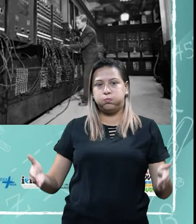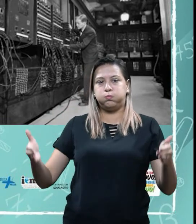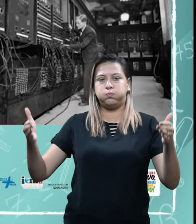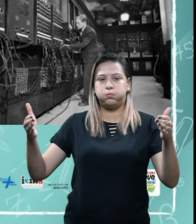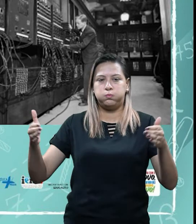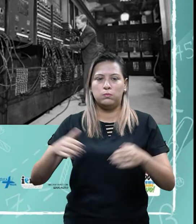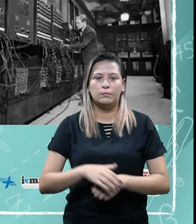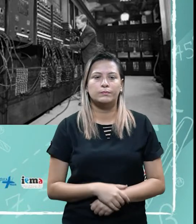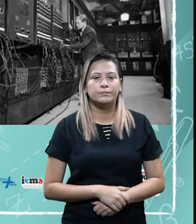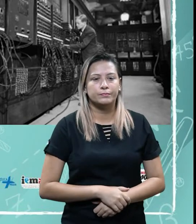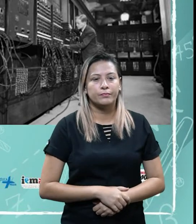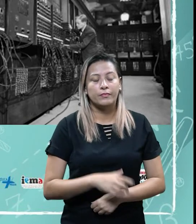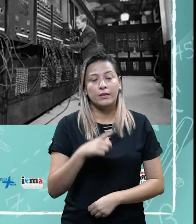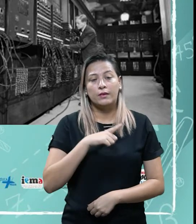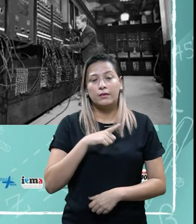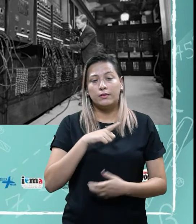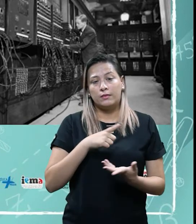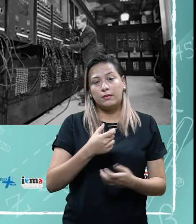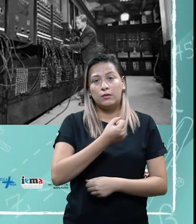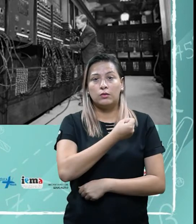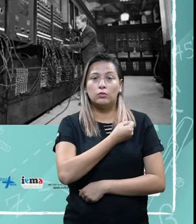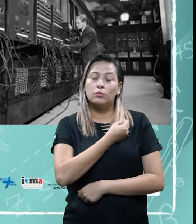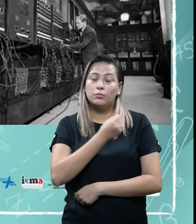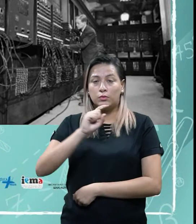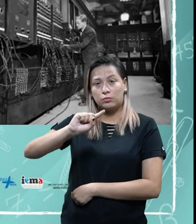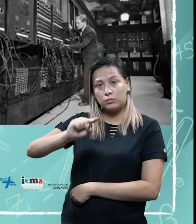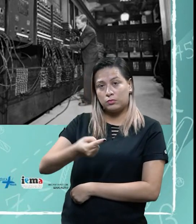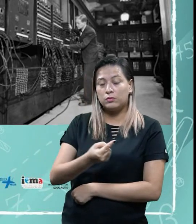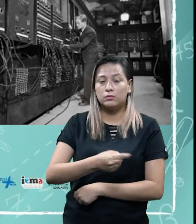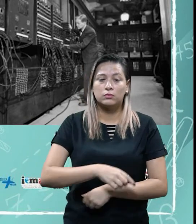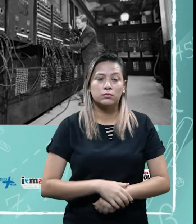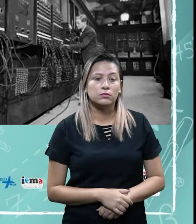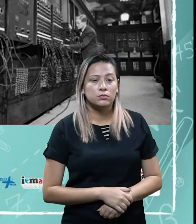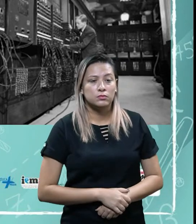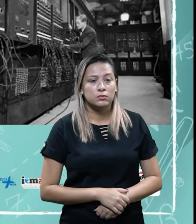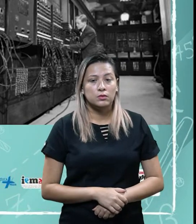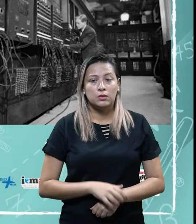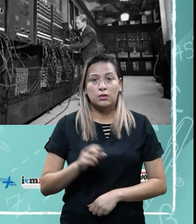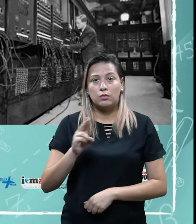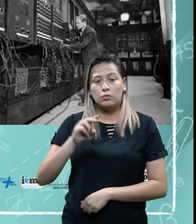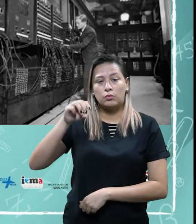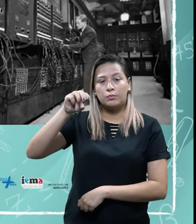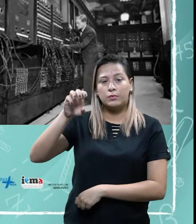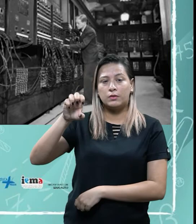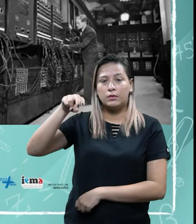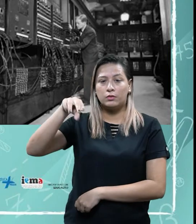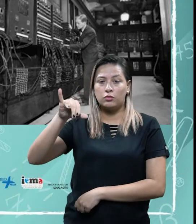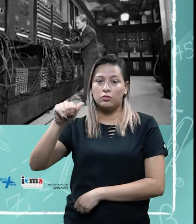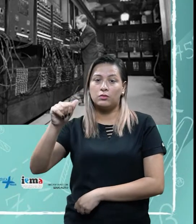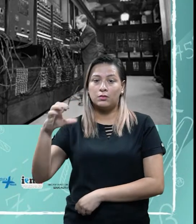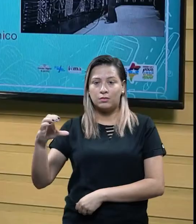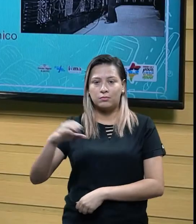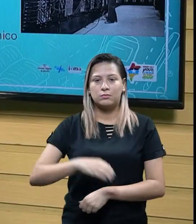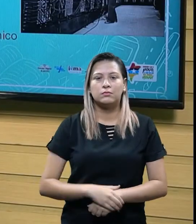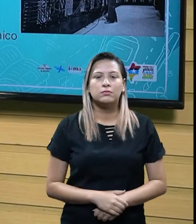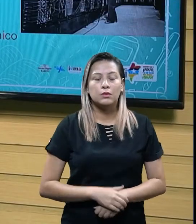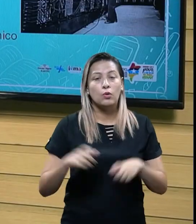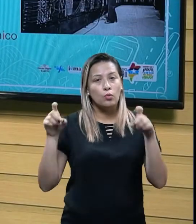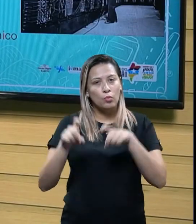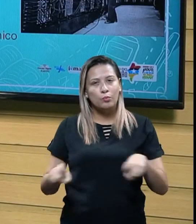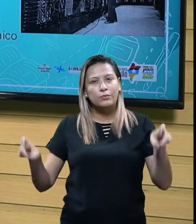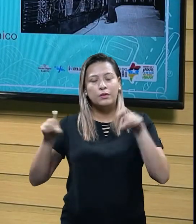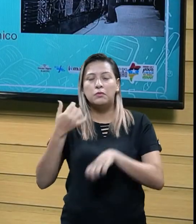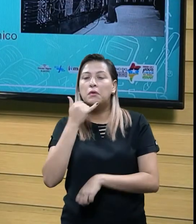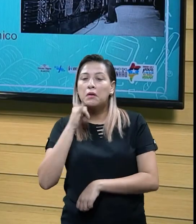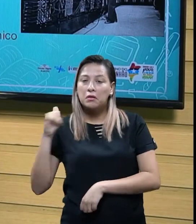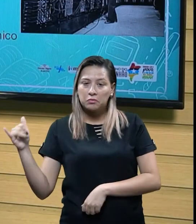decimais menores, tá? Estamos falando do ENIAC, é o computador inteiramente eletrônico numérico, tá? Foi o primeiro computador